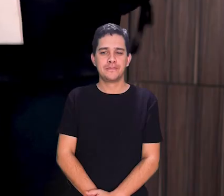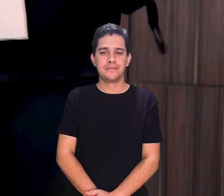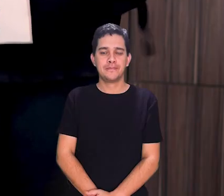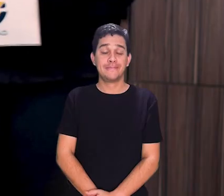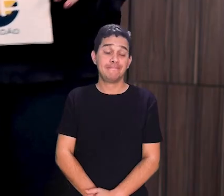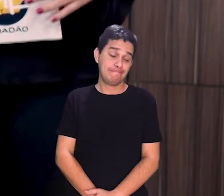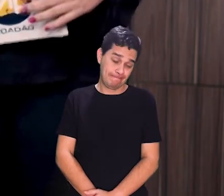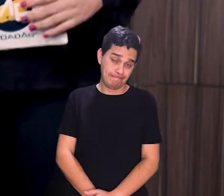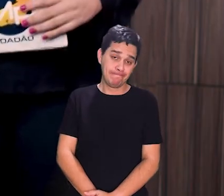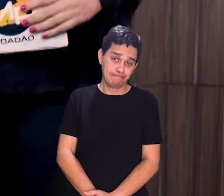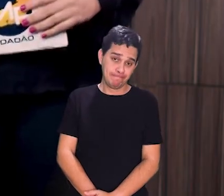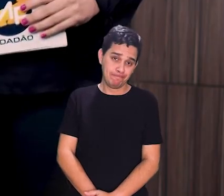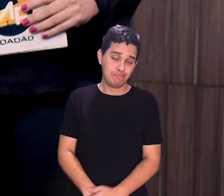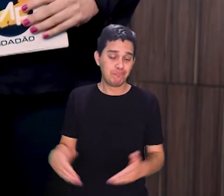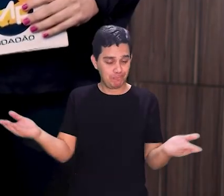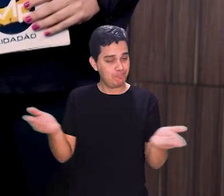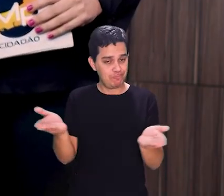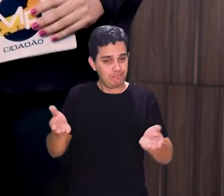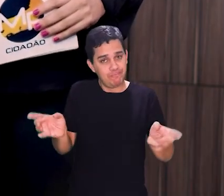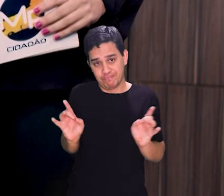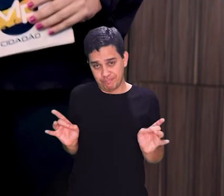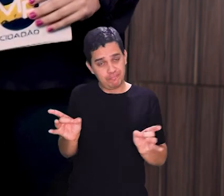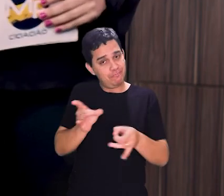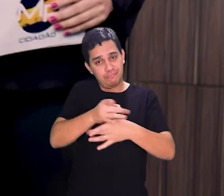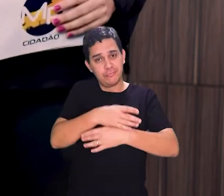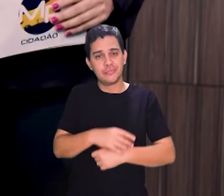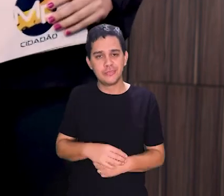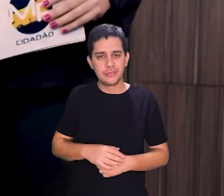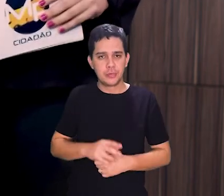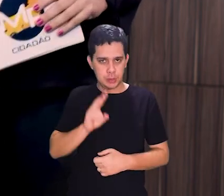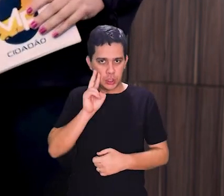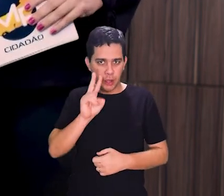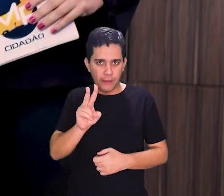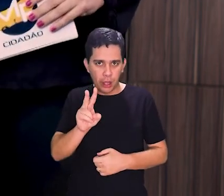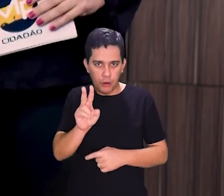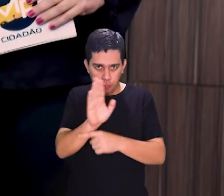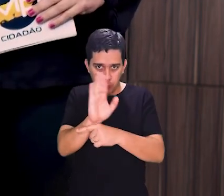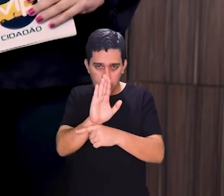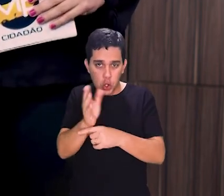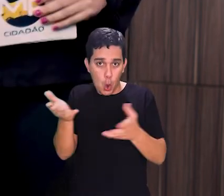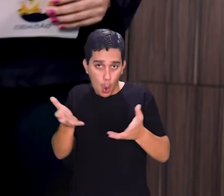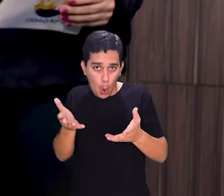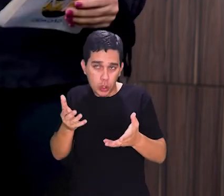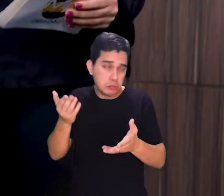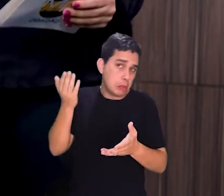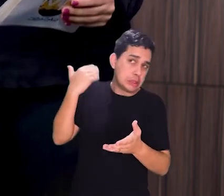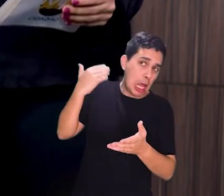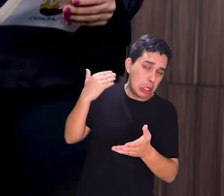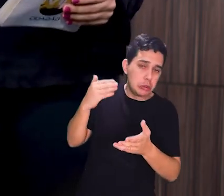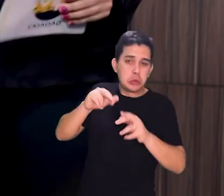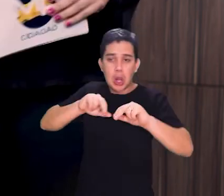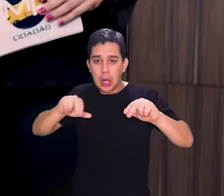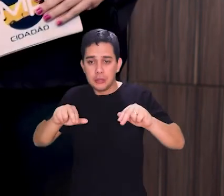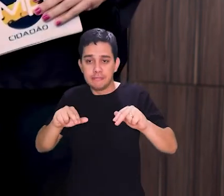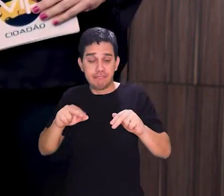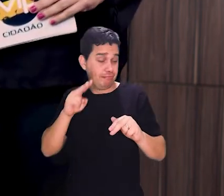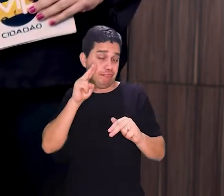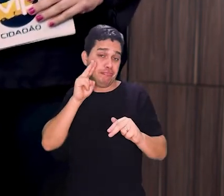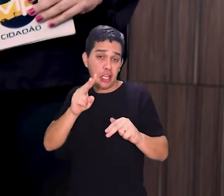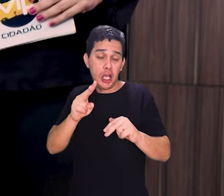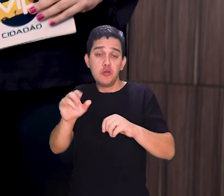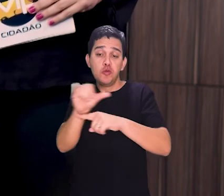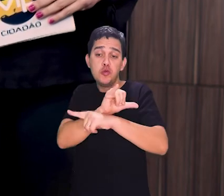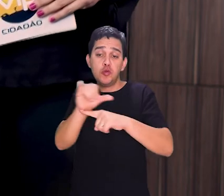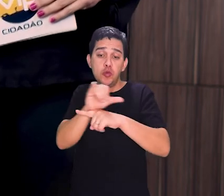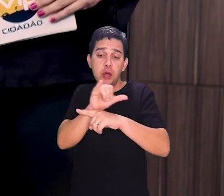E por hoje é só. Se você quiser rever qualquer conteúdo exibido em nosso programa, é só acessar o canal do MPRJ